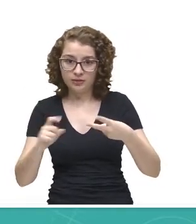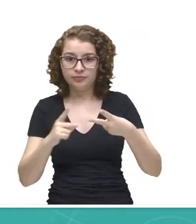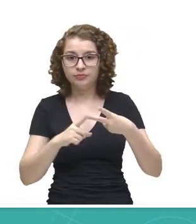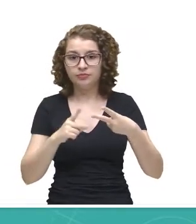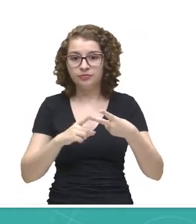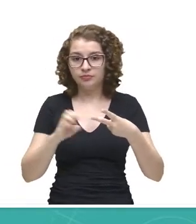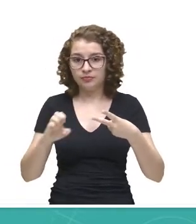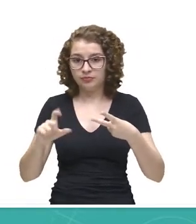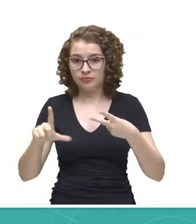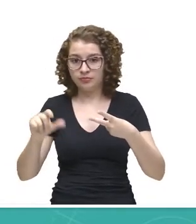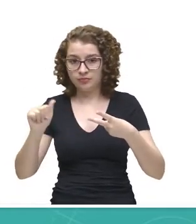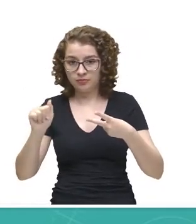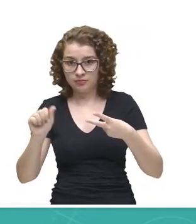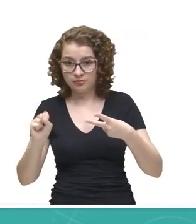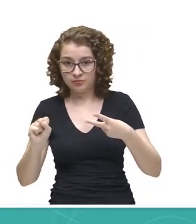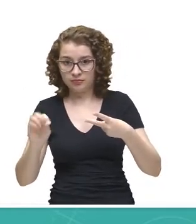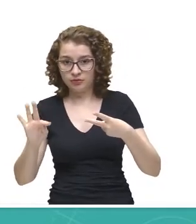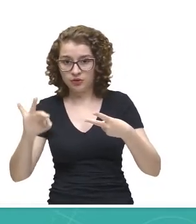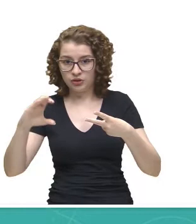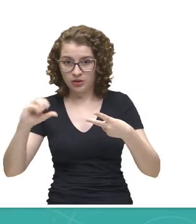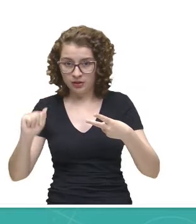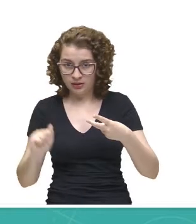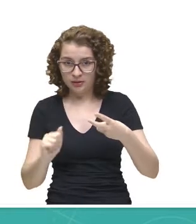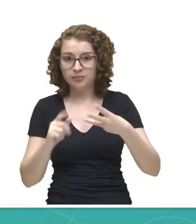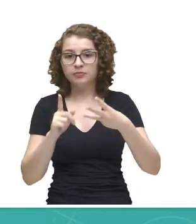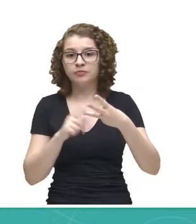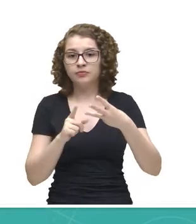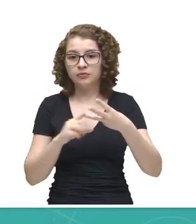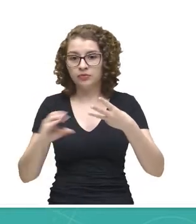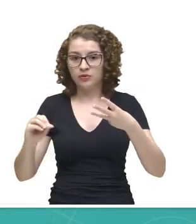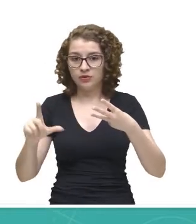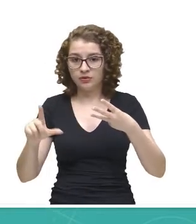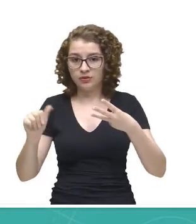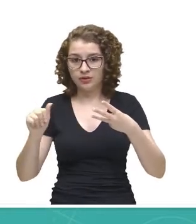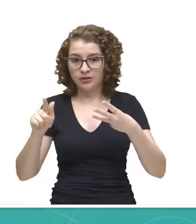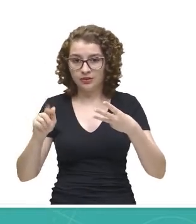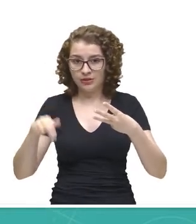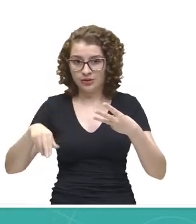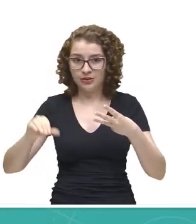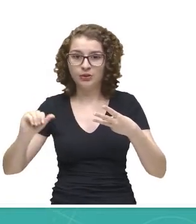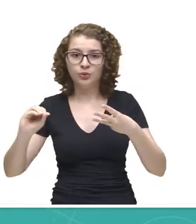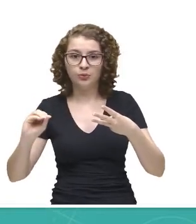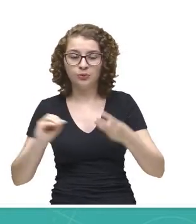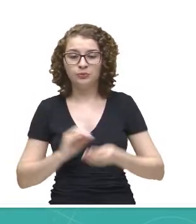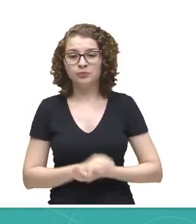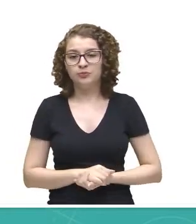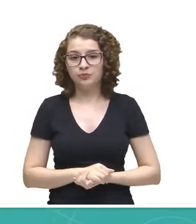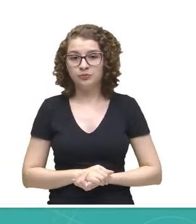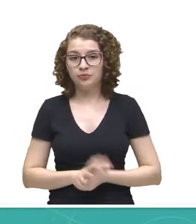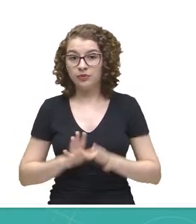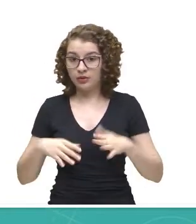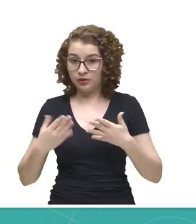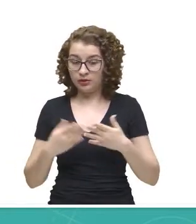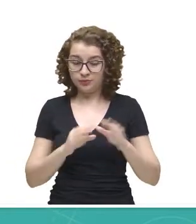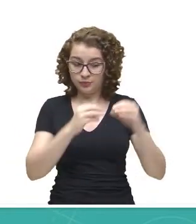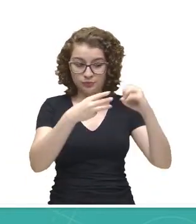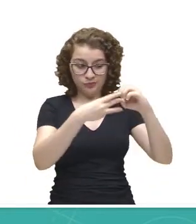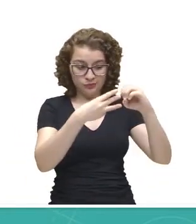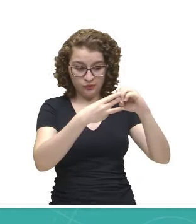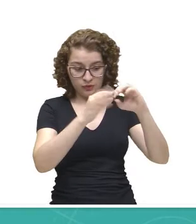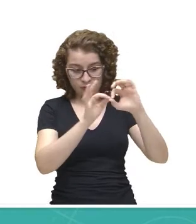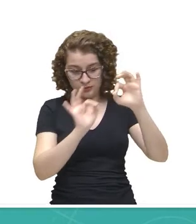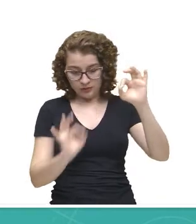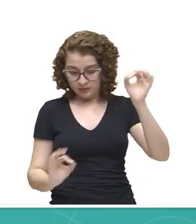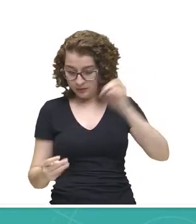bom? Então, é assim que é a composição do tecido conjuntivo. Células que estão distantes e